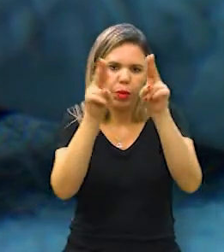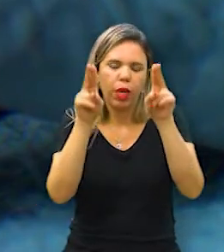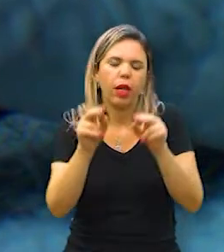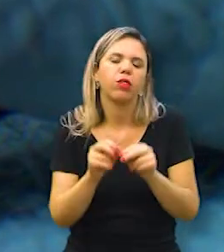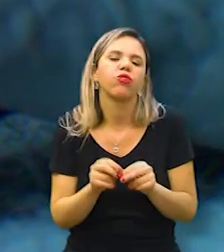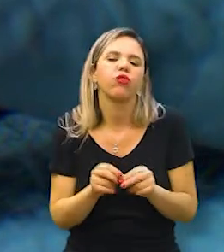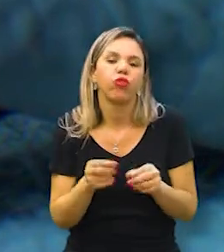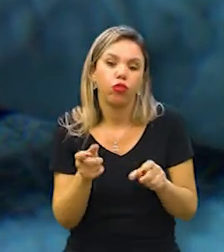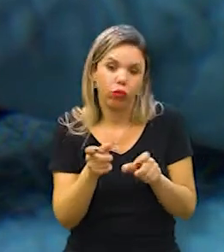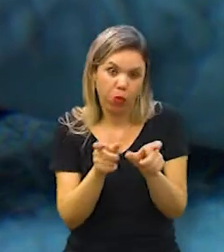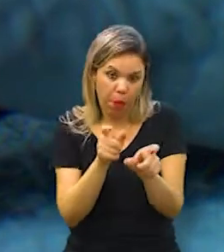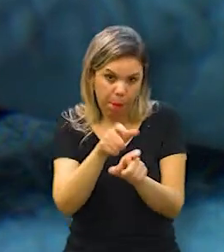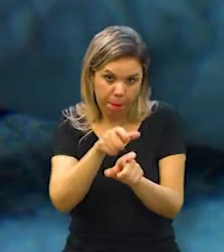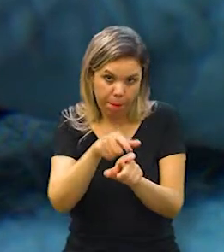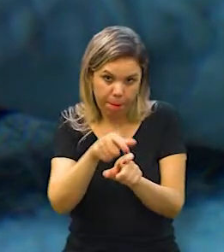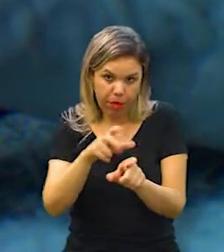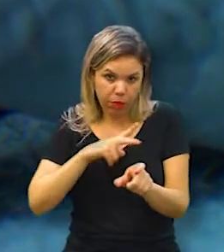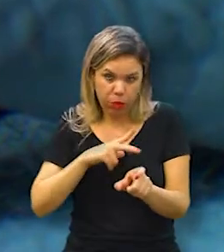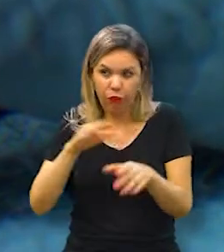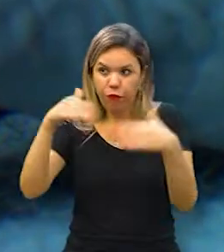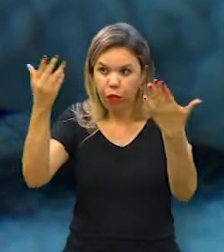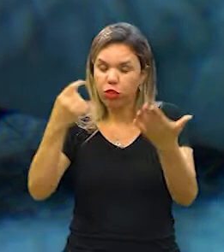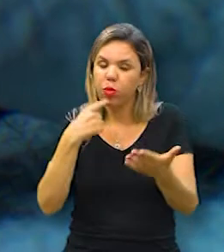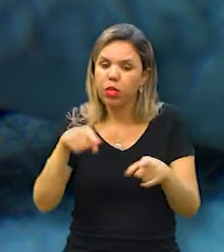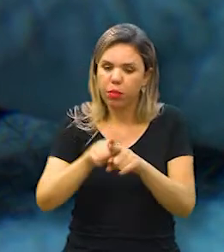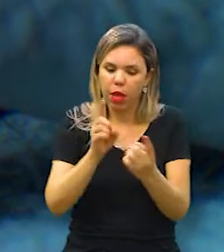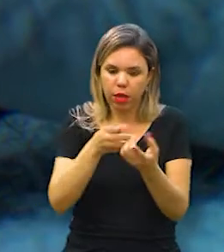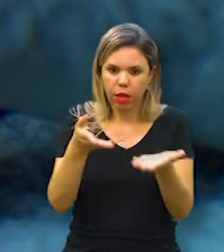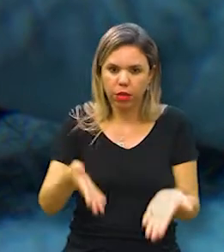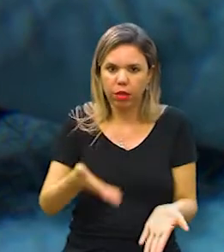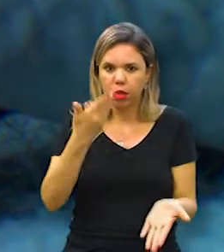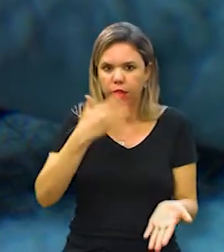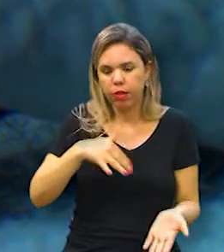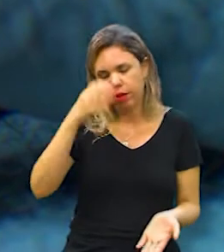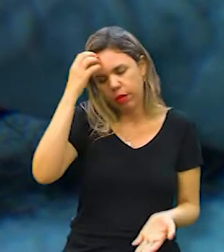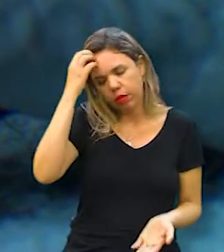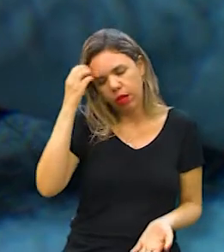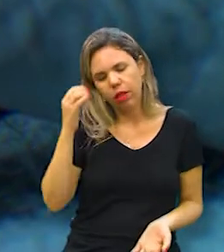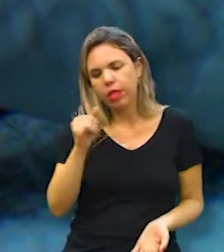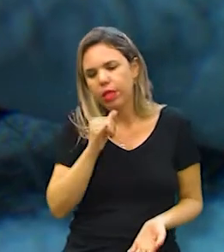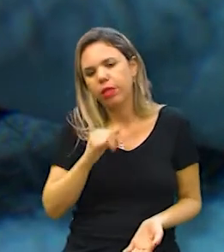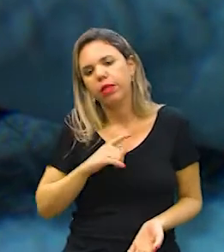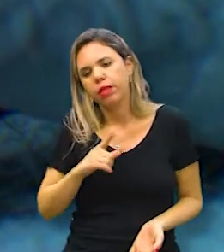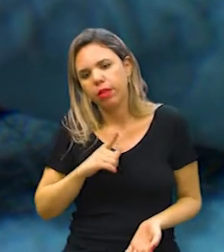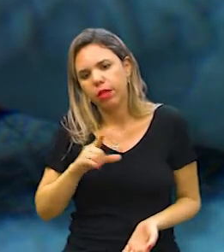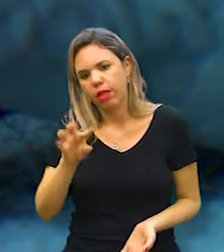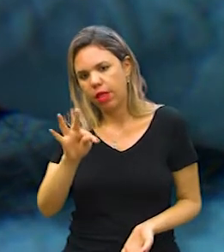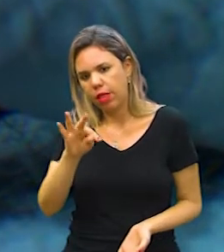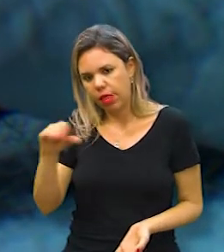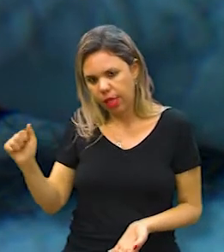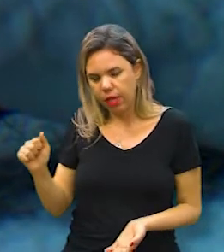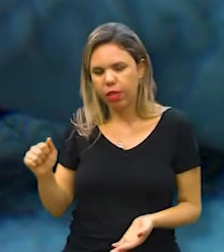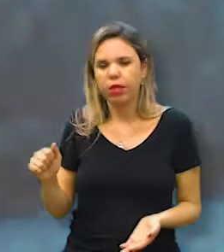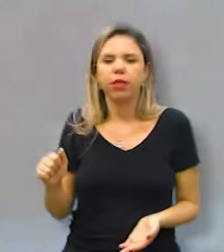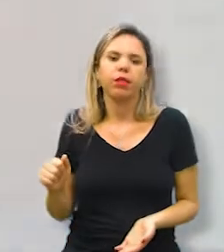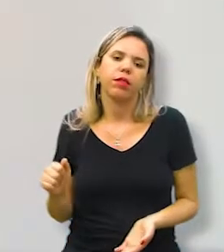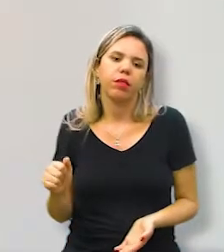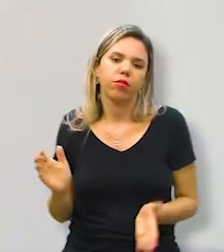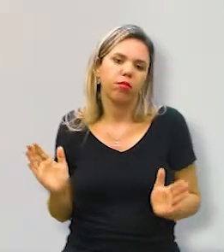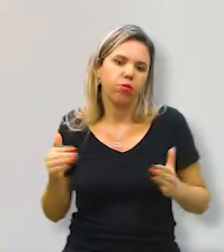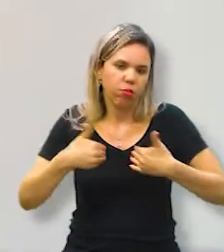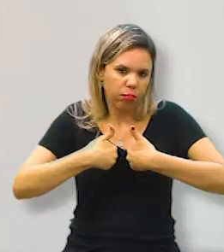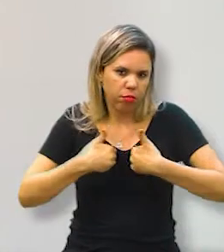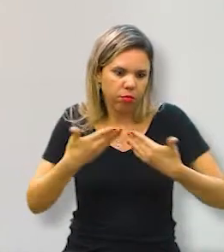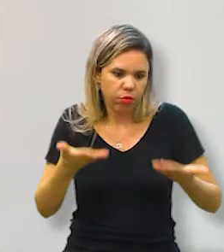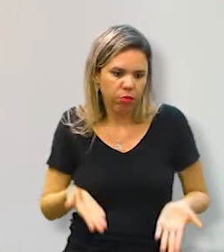Unimed de fora de Campinas, para atender crianças com TA, transtorno do espectro